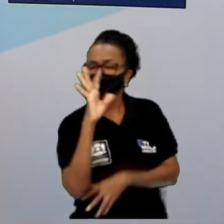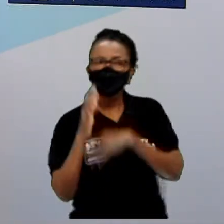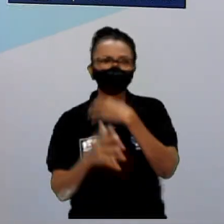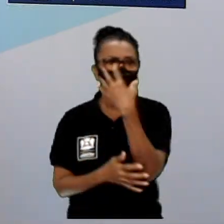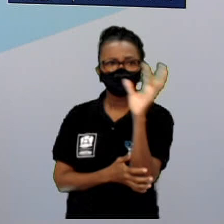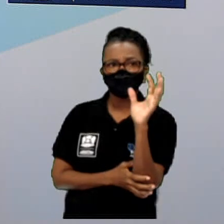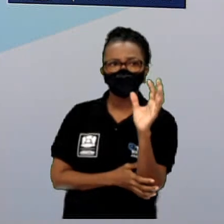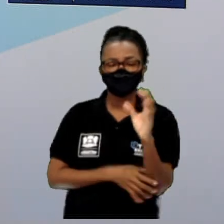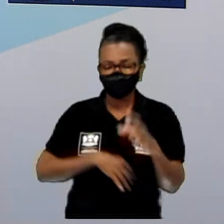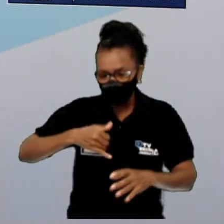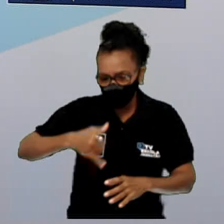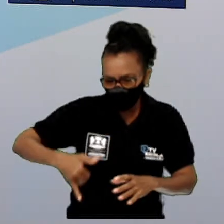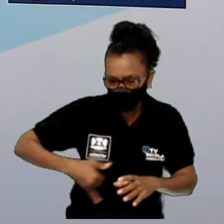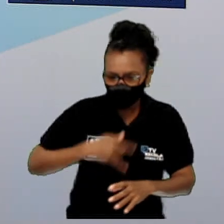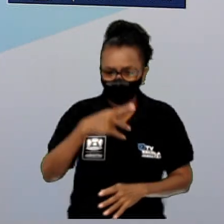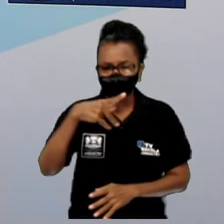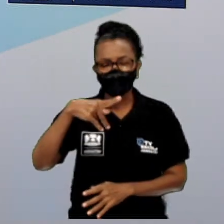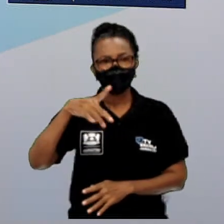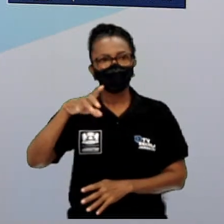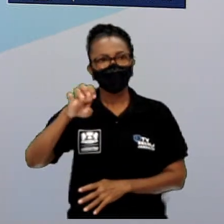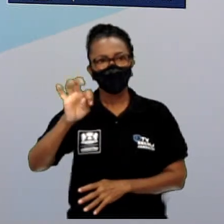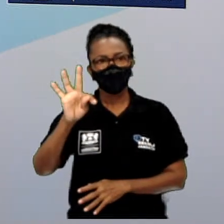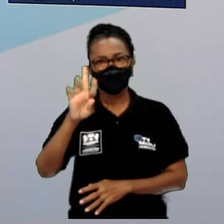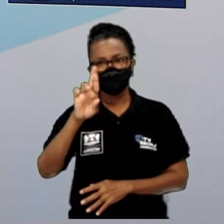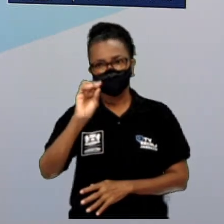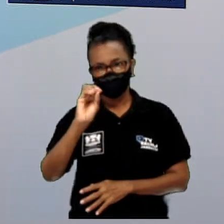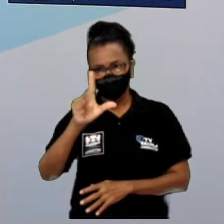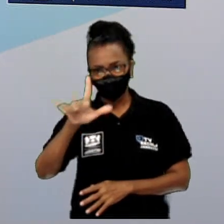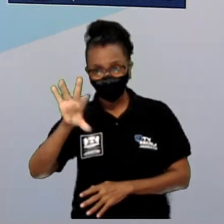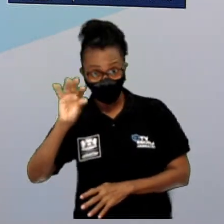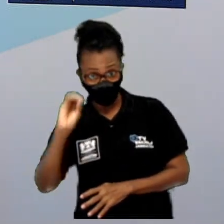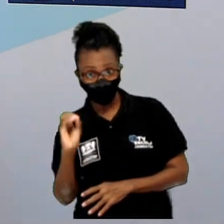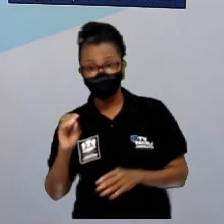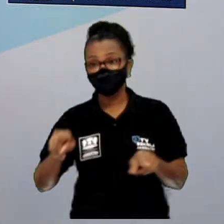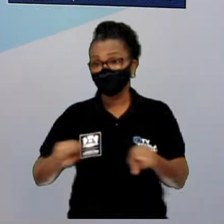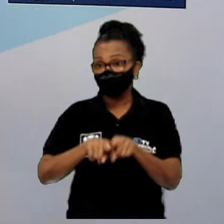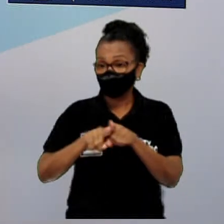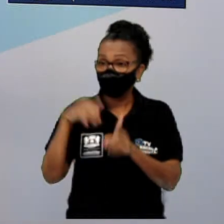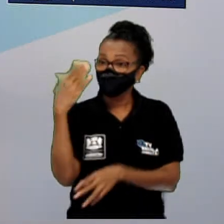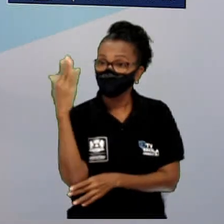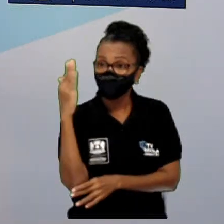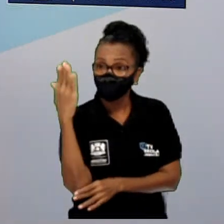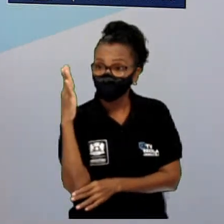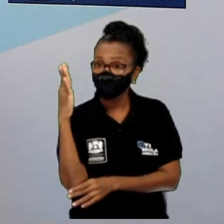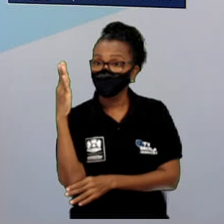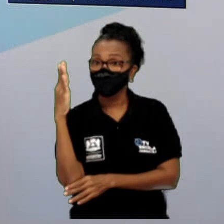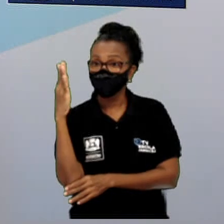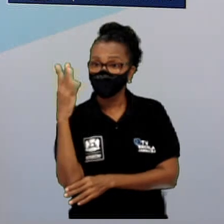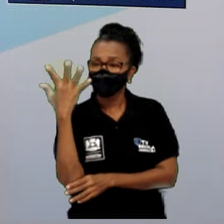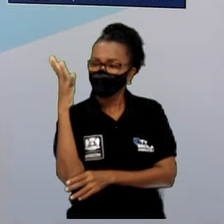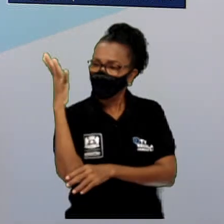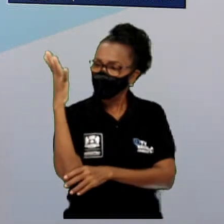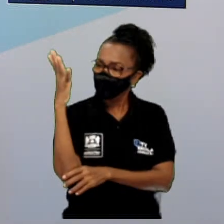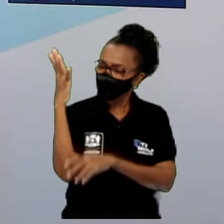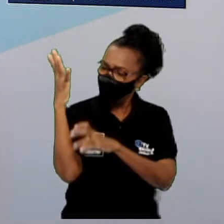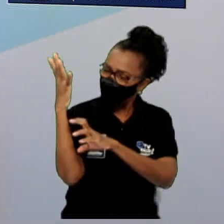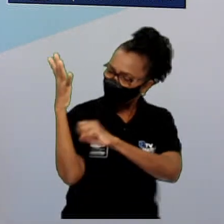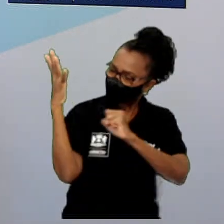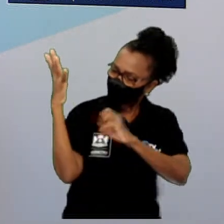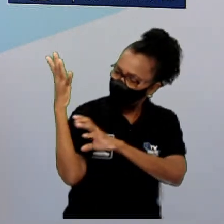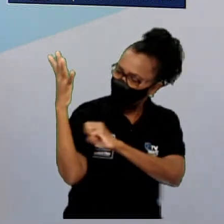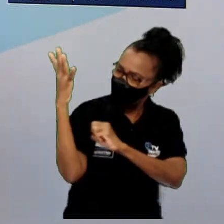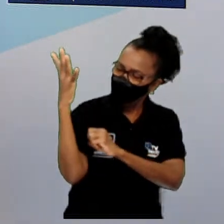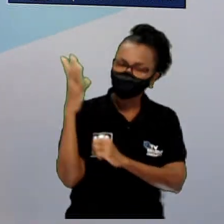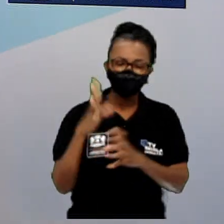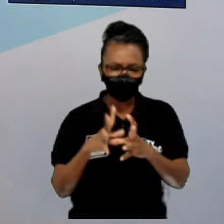madeira, do látex, que é extraído da seringueira, da areia e da lã, que é tirada